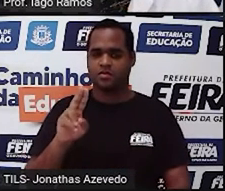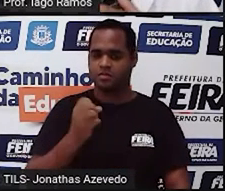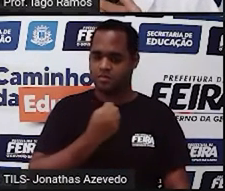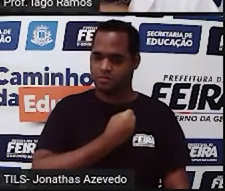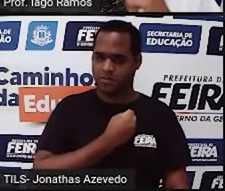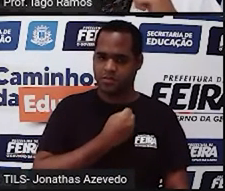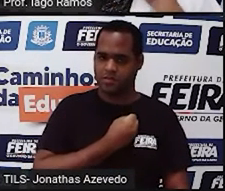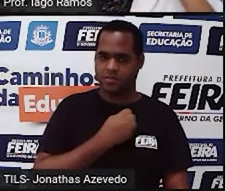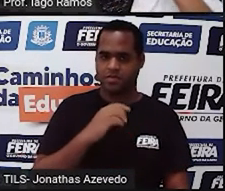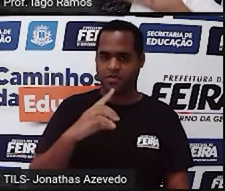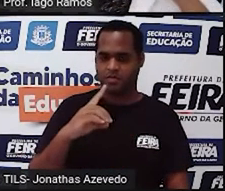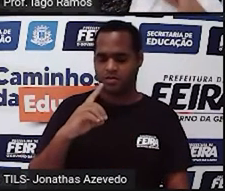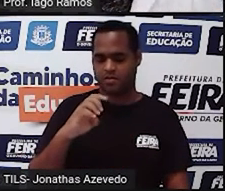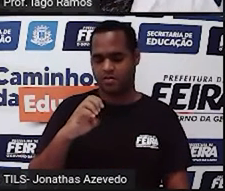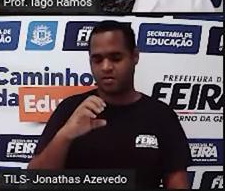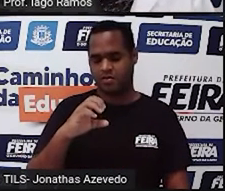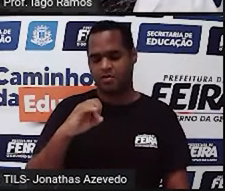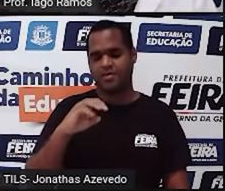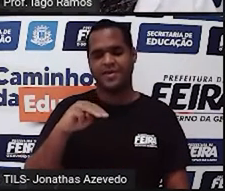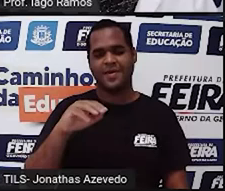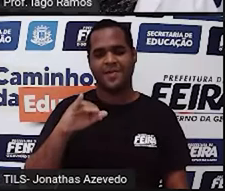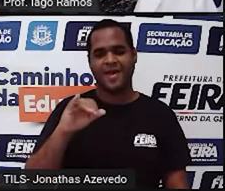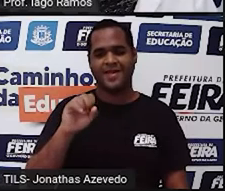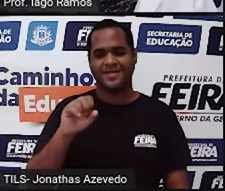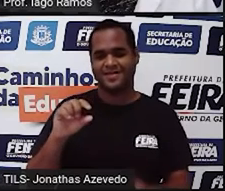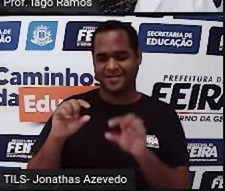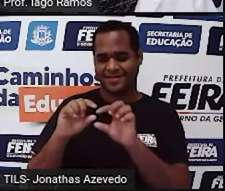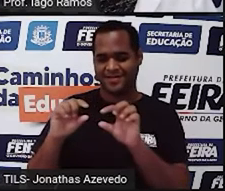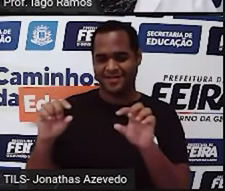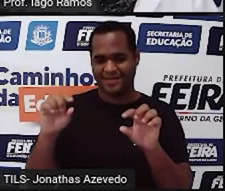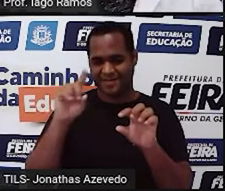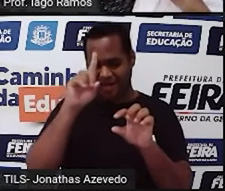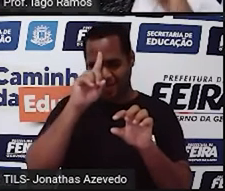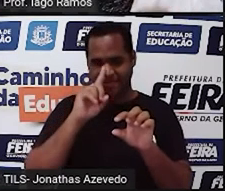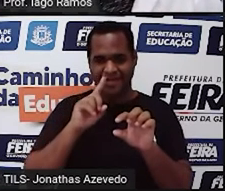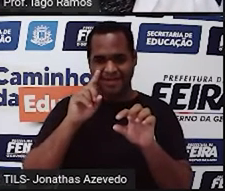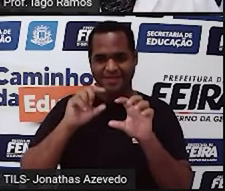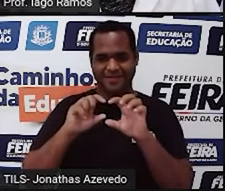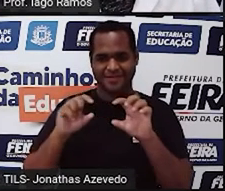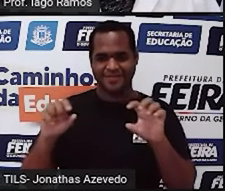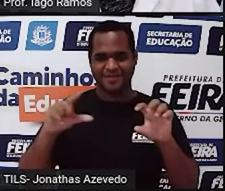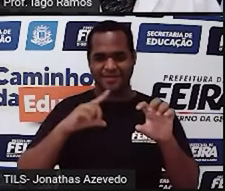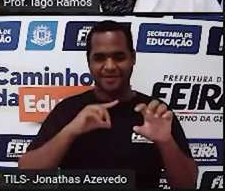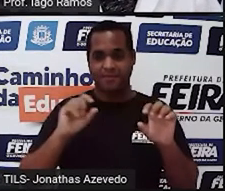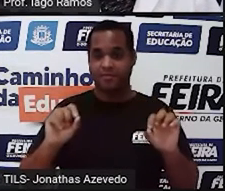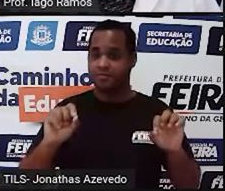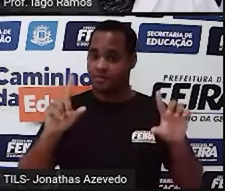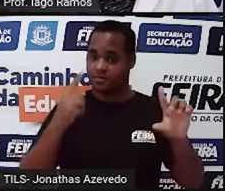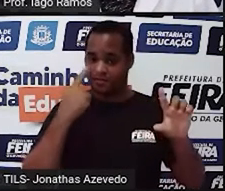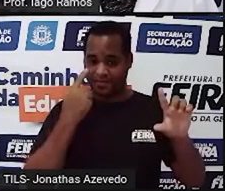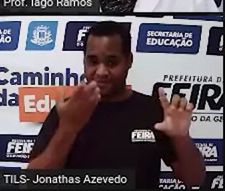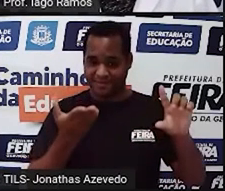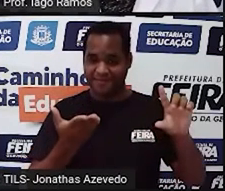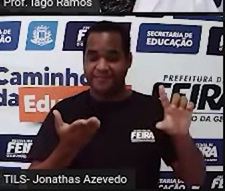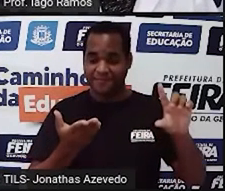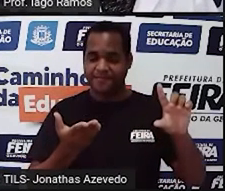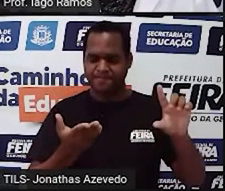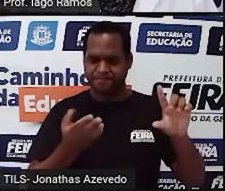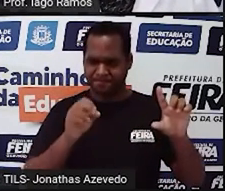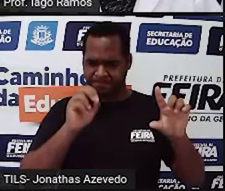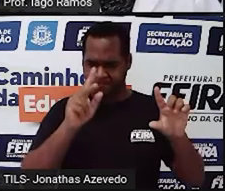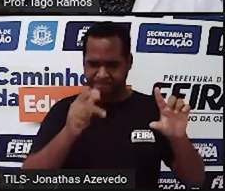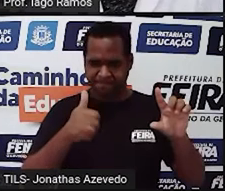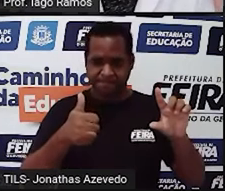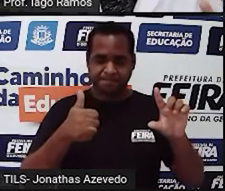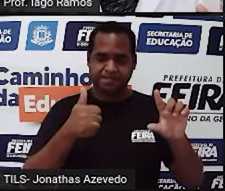decimais como tá gripadinho ali em amarelo aí na tela e você tá vendo agora tá